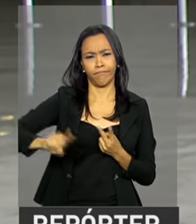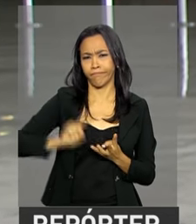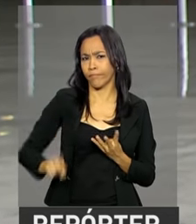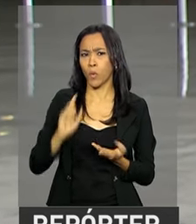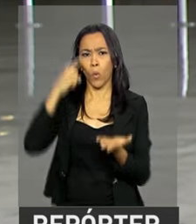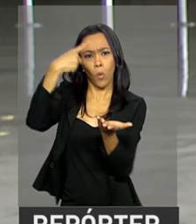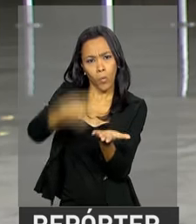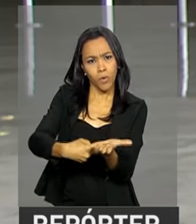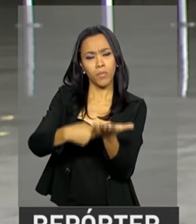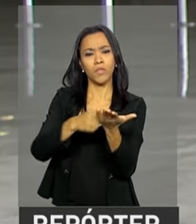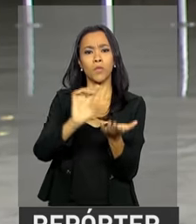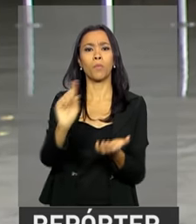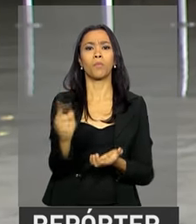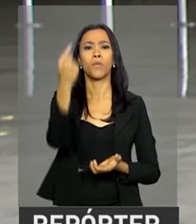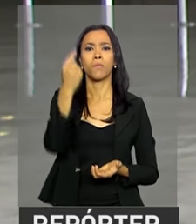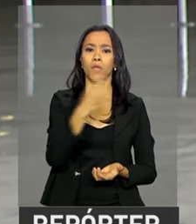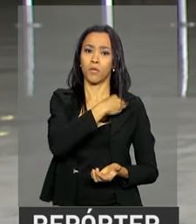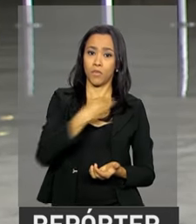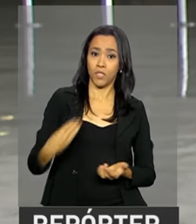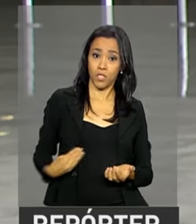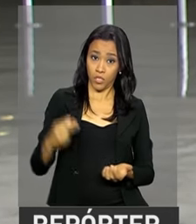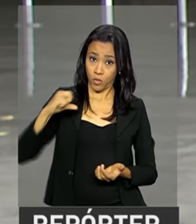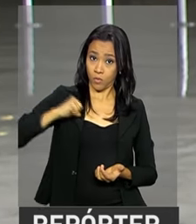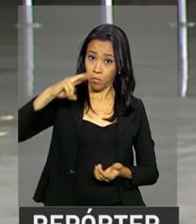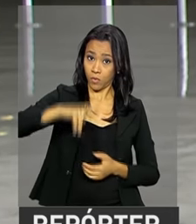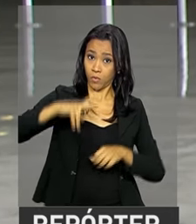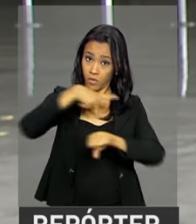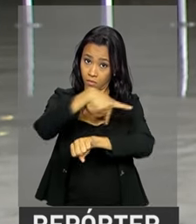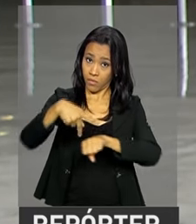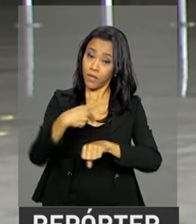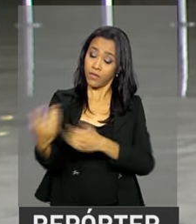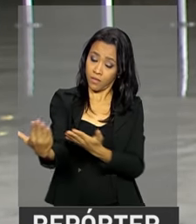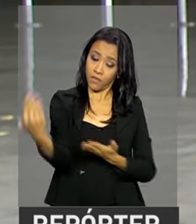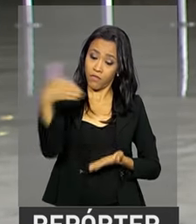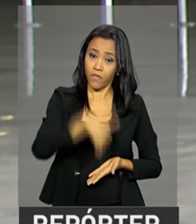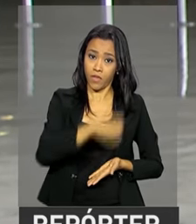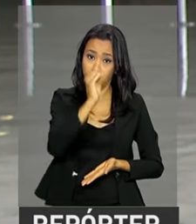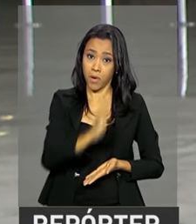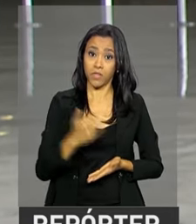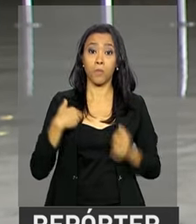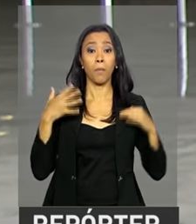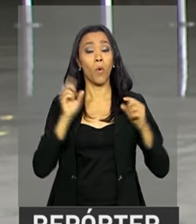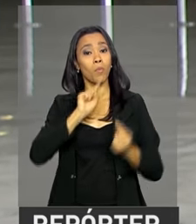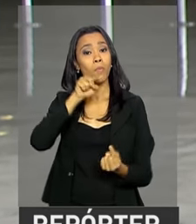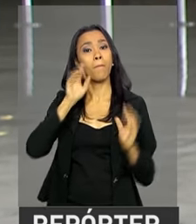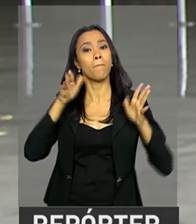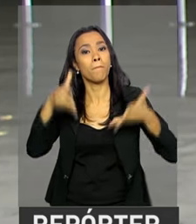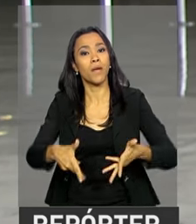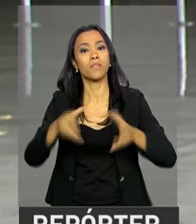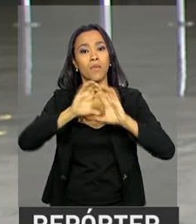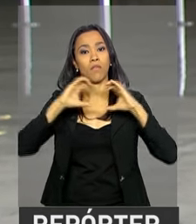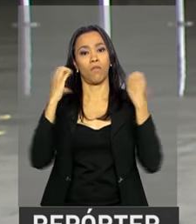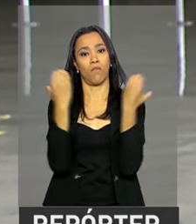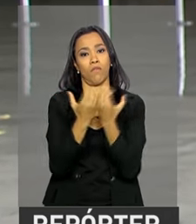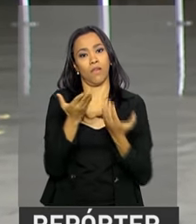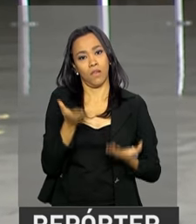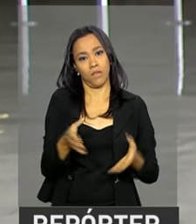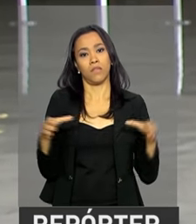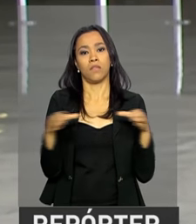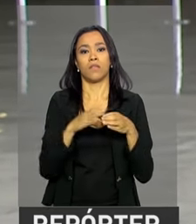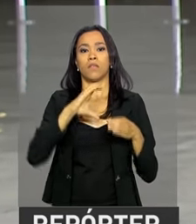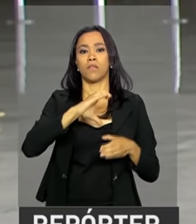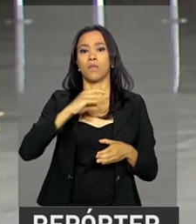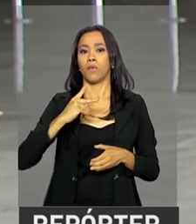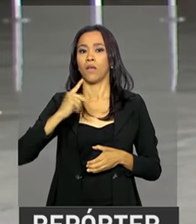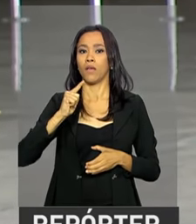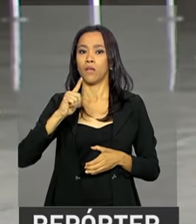de compromissos com o primeiro-ministro de Portugal Antônio Costa que veio ao Brasil também para participar aí da conferência da cplp